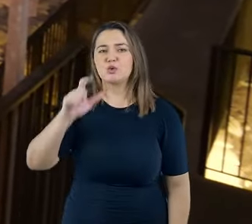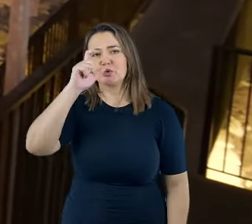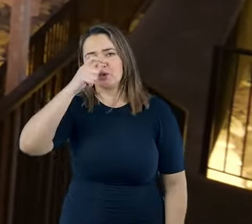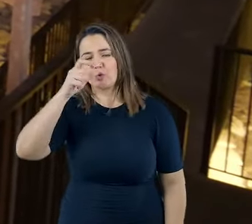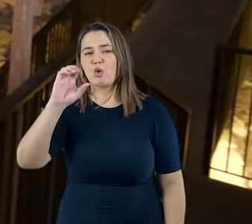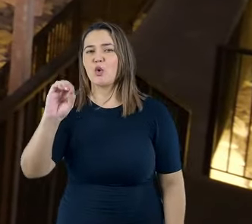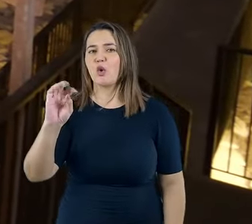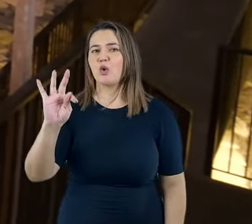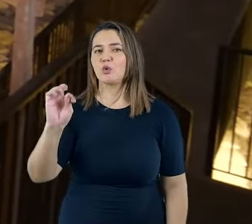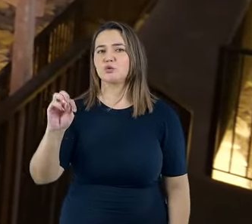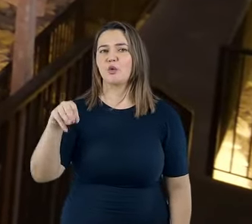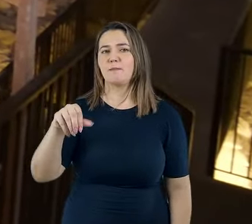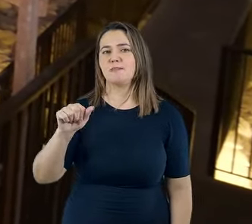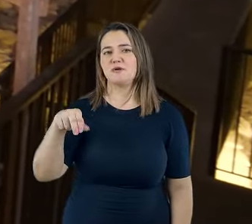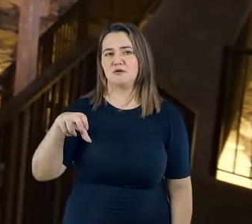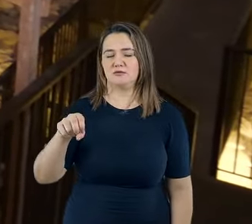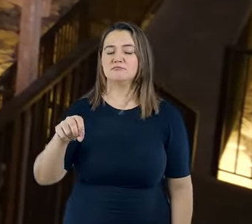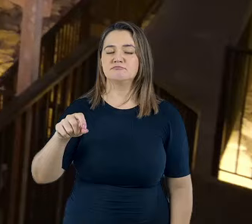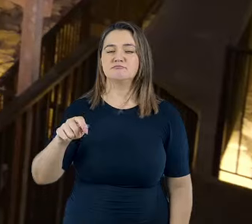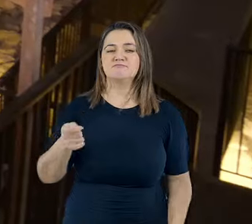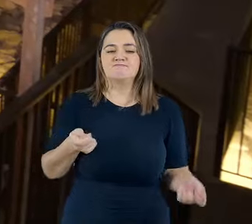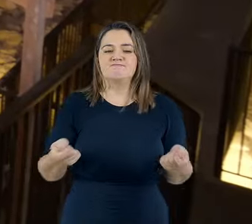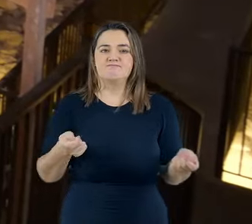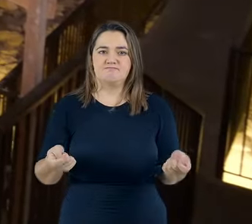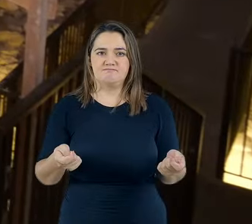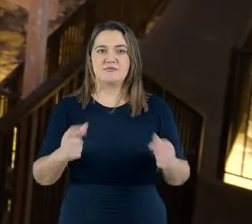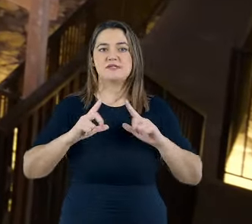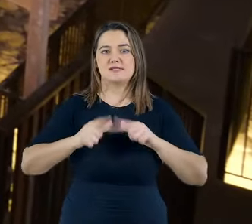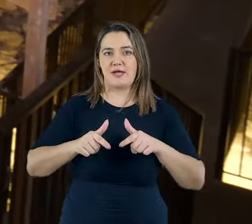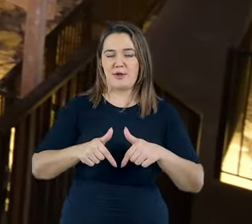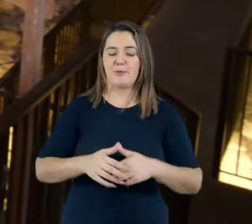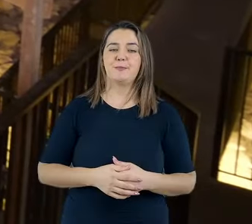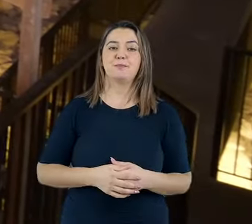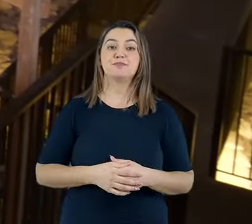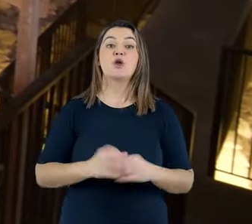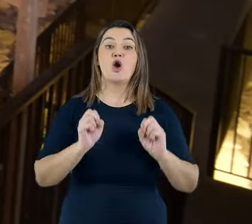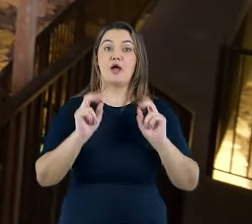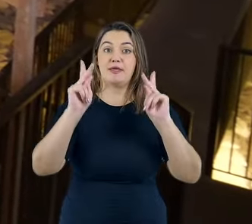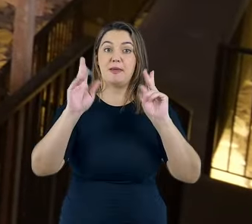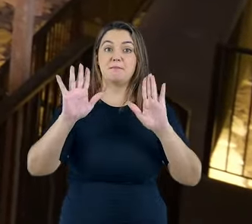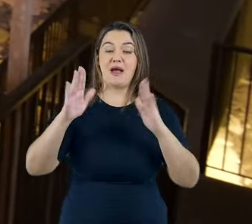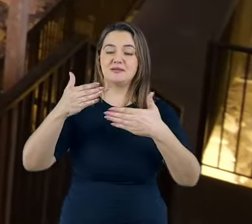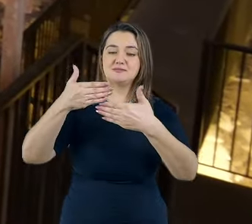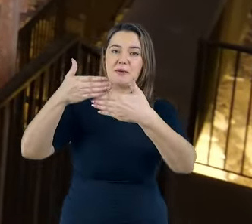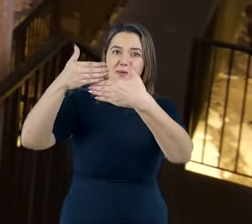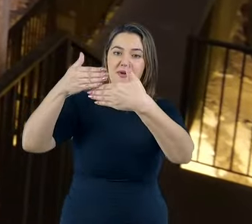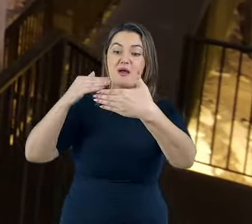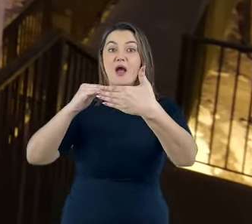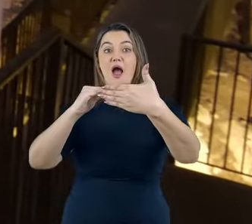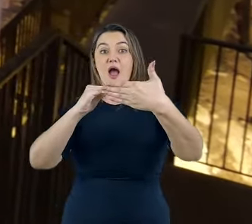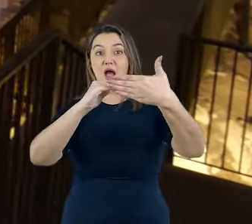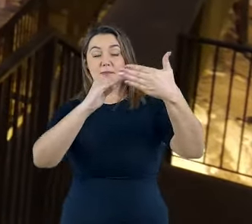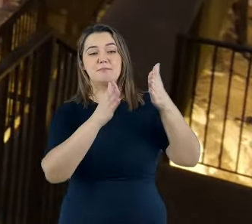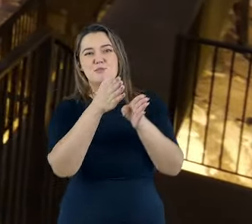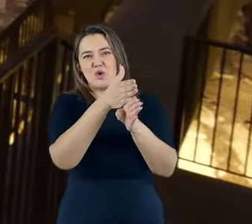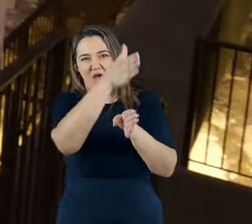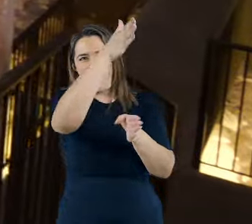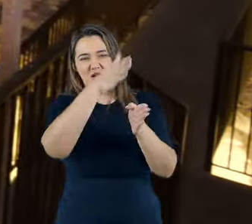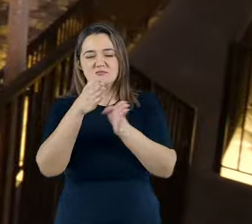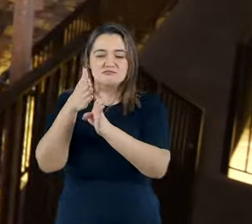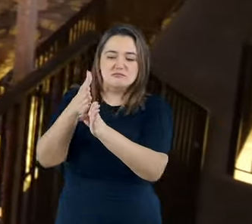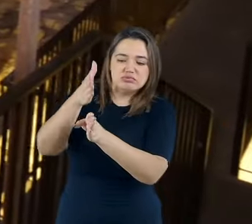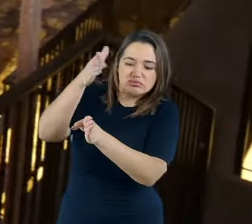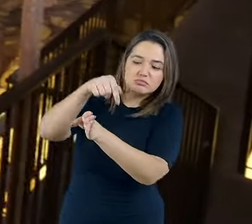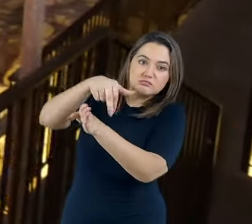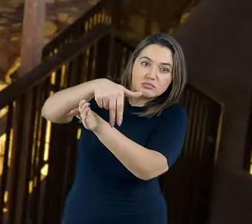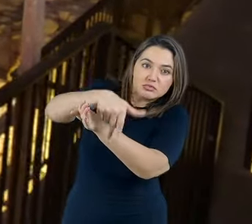sobre Israel, sobre Jerusalém. Agora, abaixo dessas muralhas do século XVI, eu sei que nós